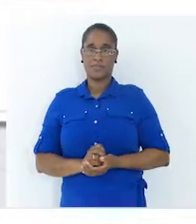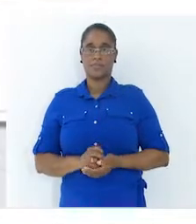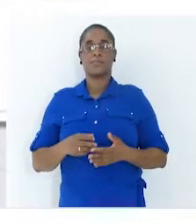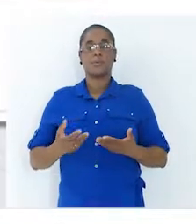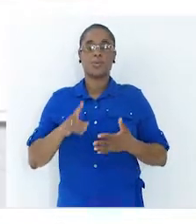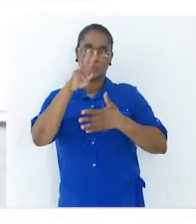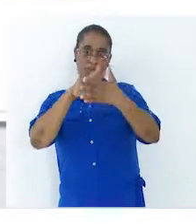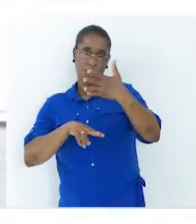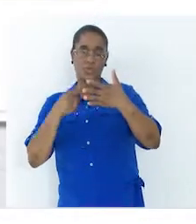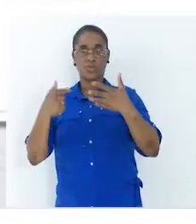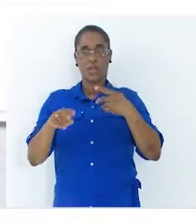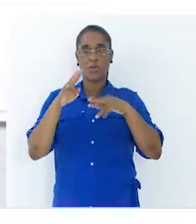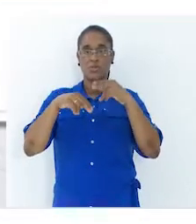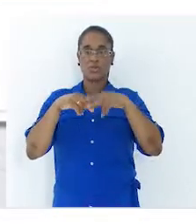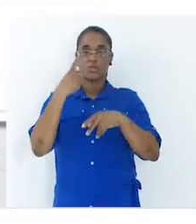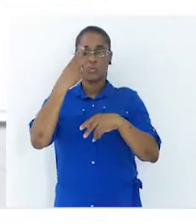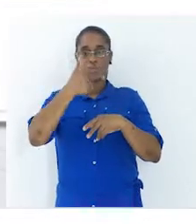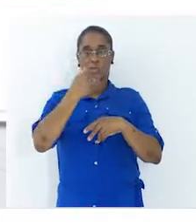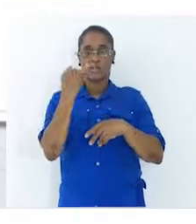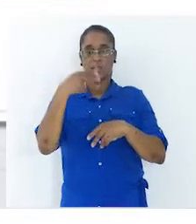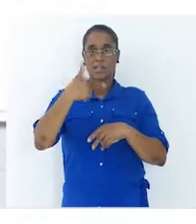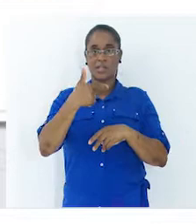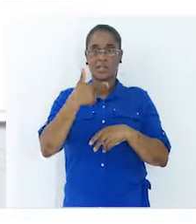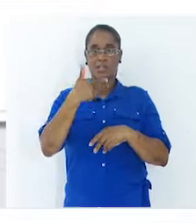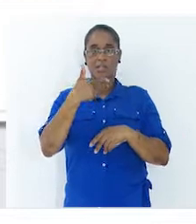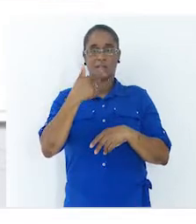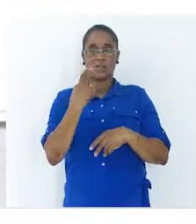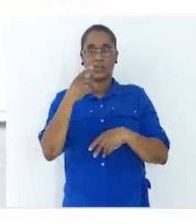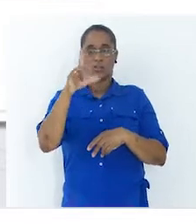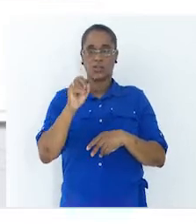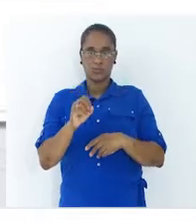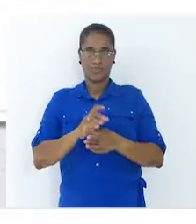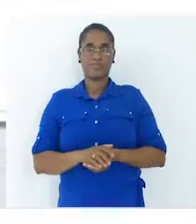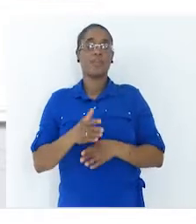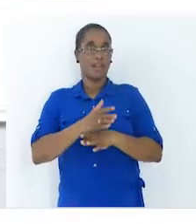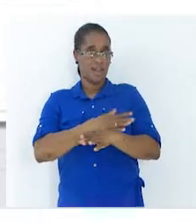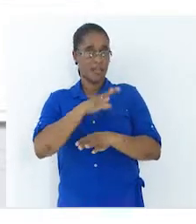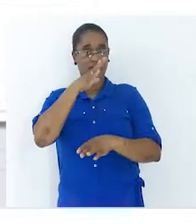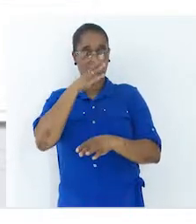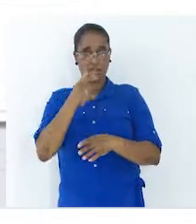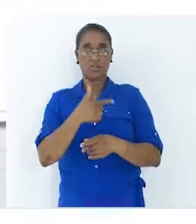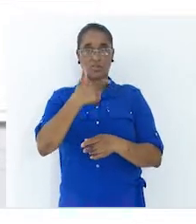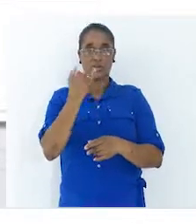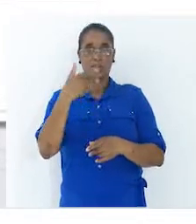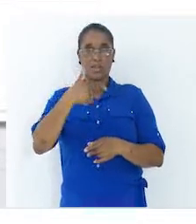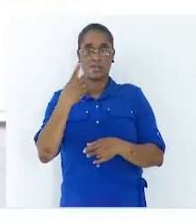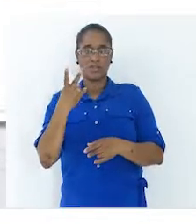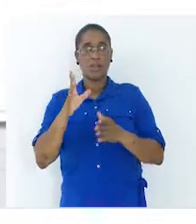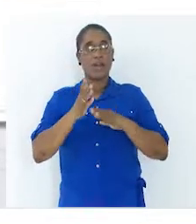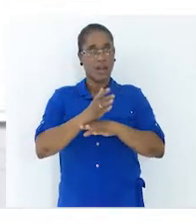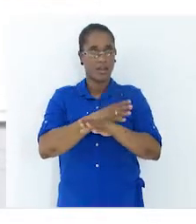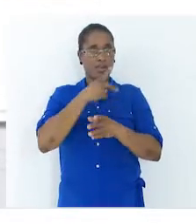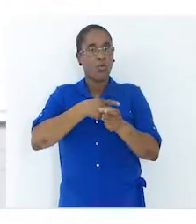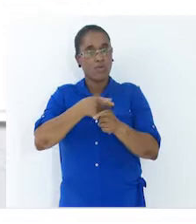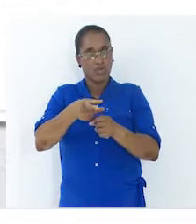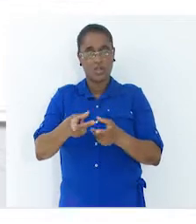Portanto, o texto está constituído por um título, não é? O título, já vos disse, COVID-19. E depois